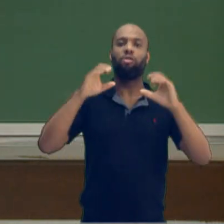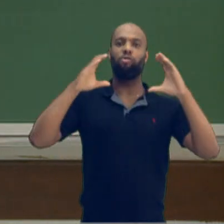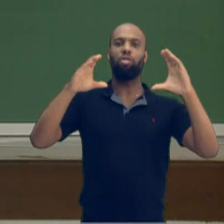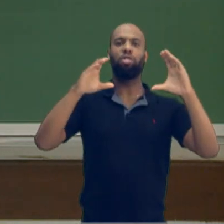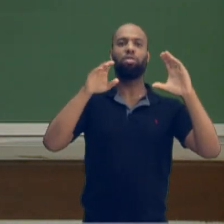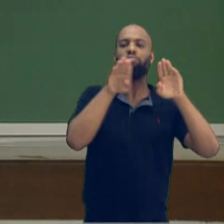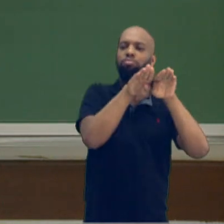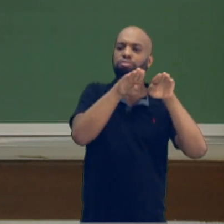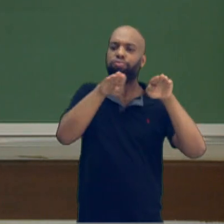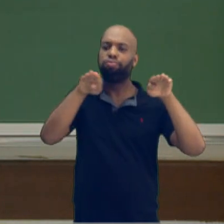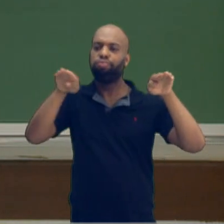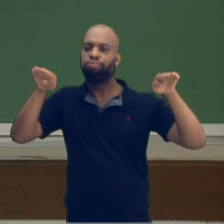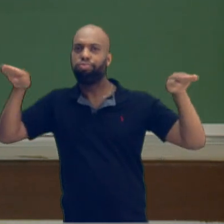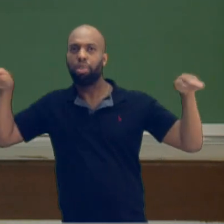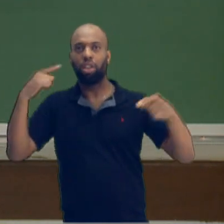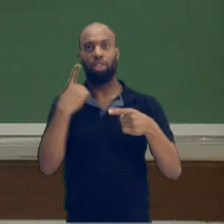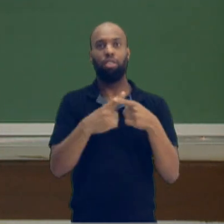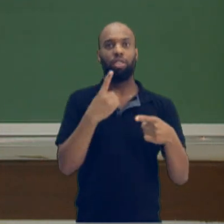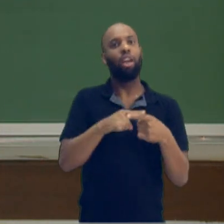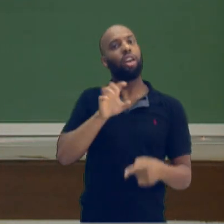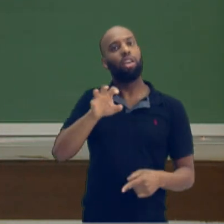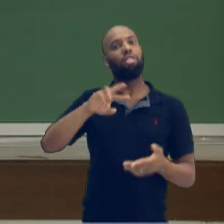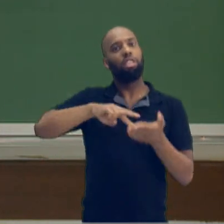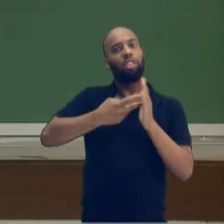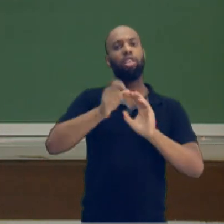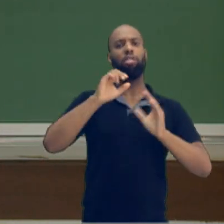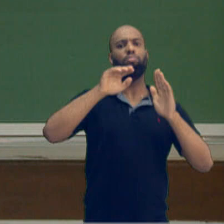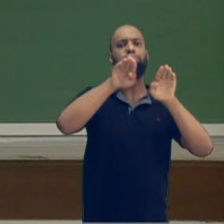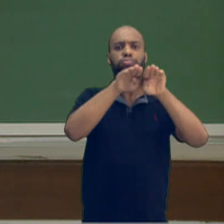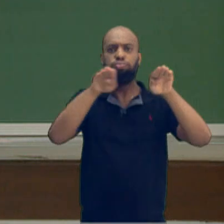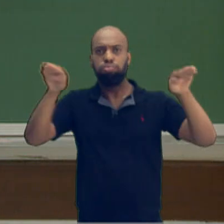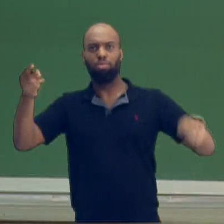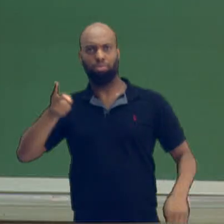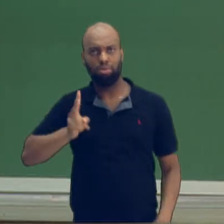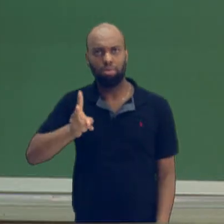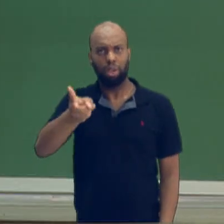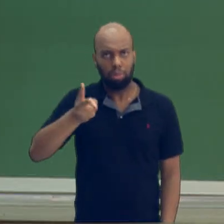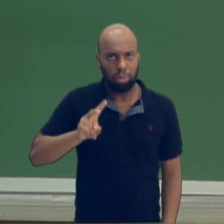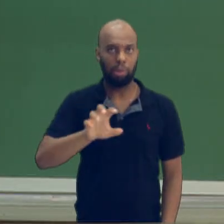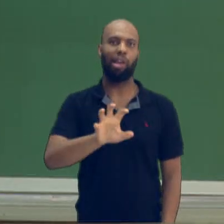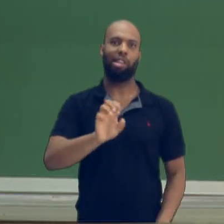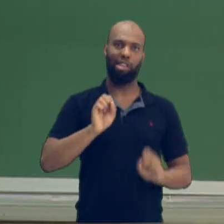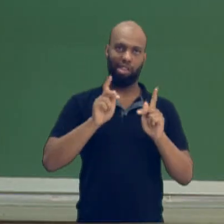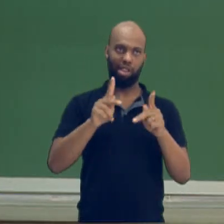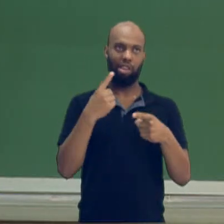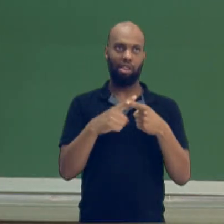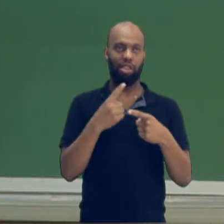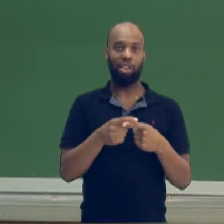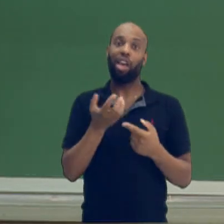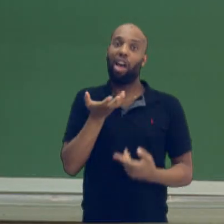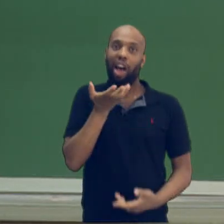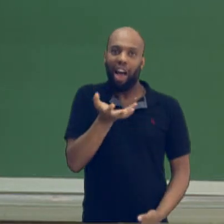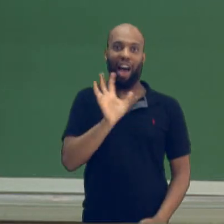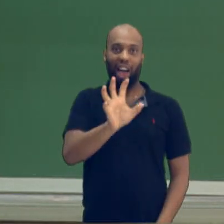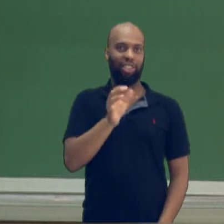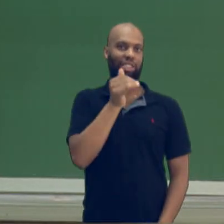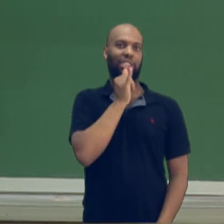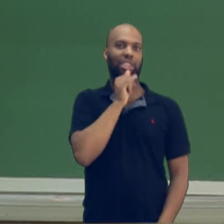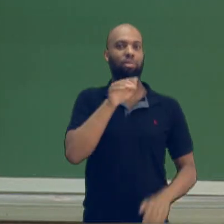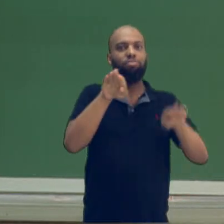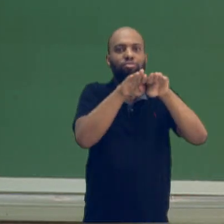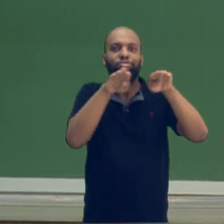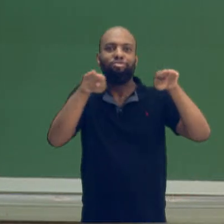próprio termo constante já dá a ideia de que vai ser uma coisa que vai manter o mesmo valor, tá? Então, aqui a gente está vendo que ela é constante.